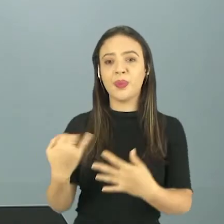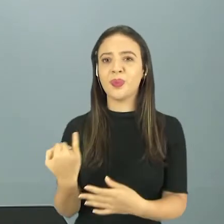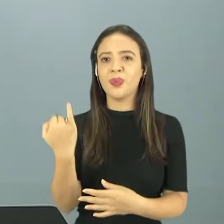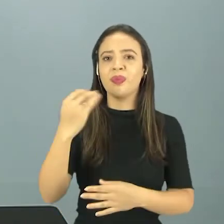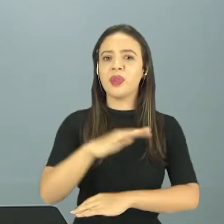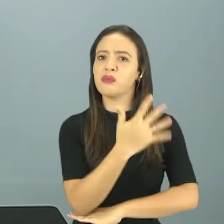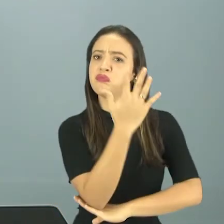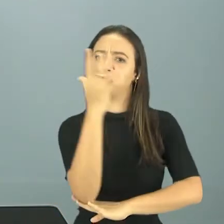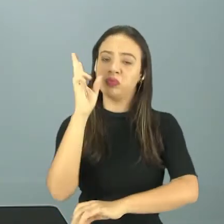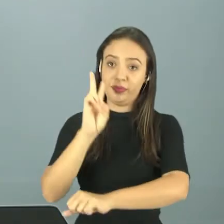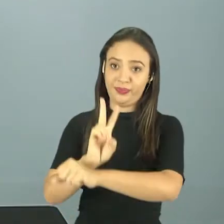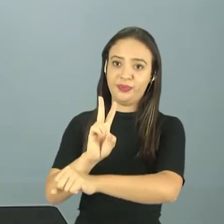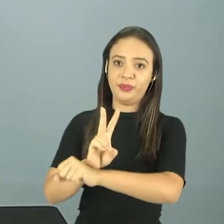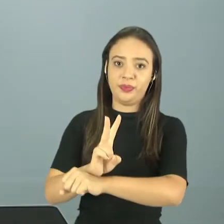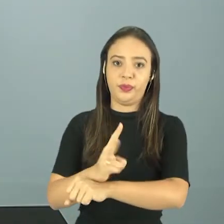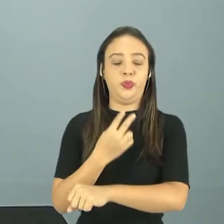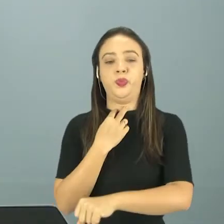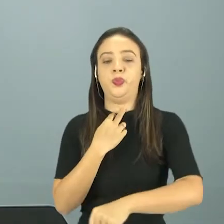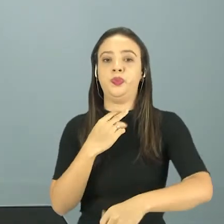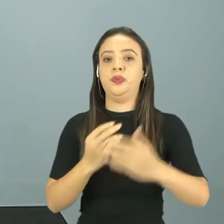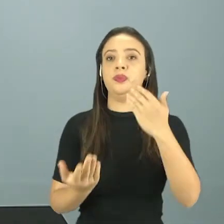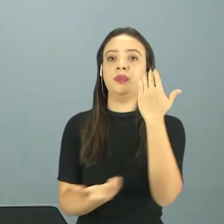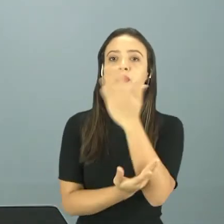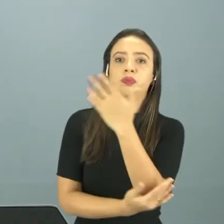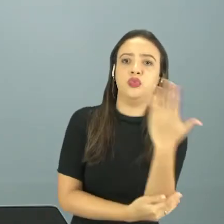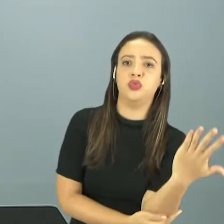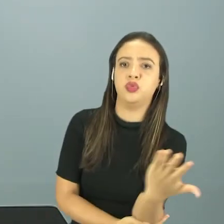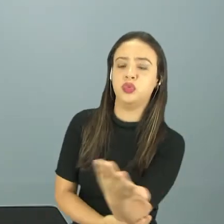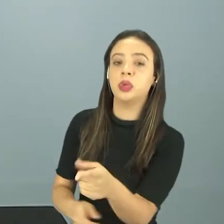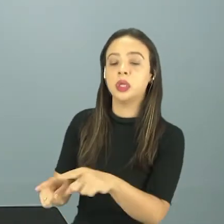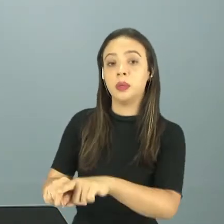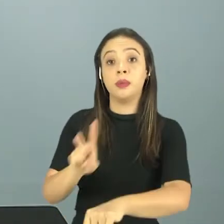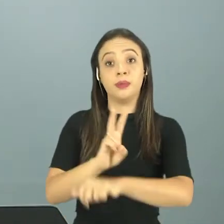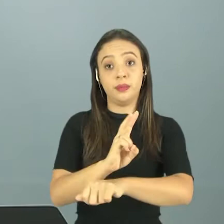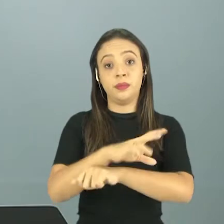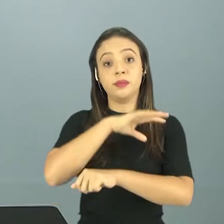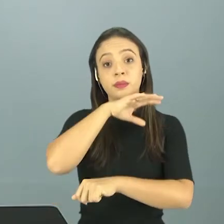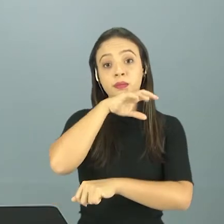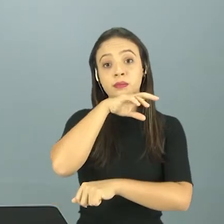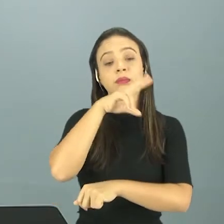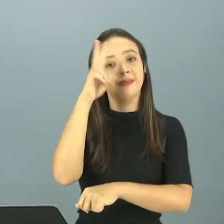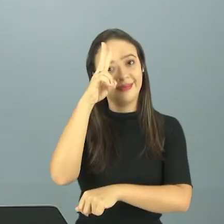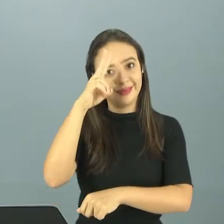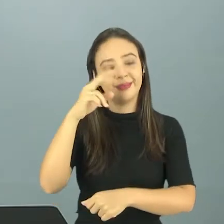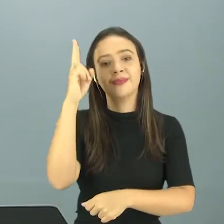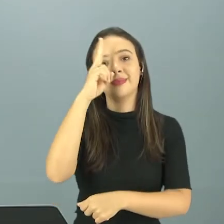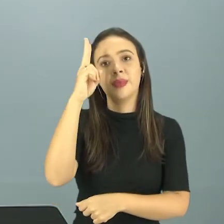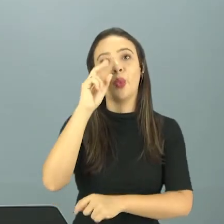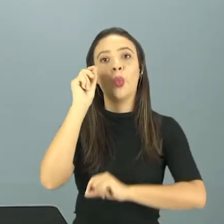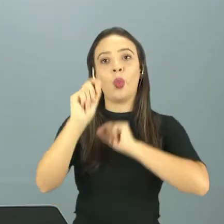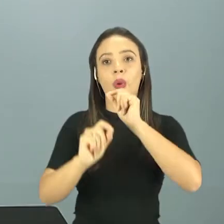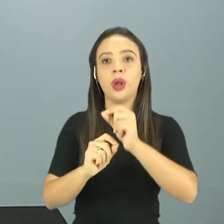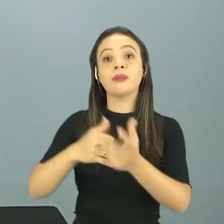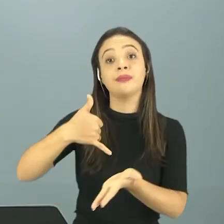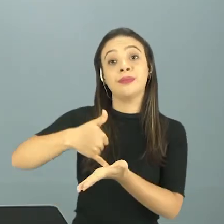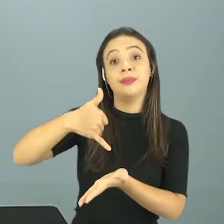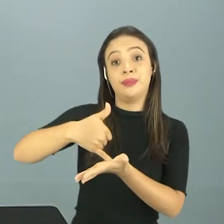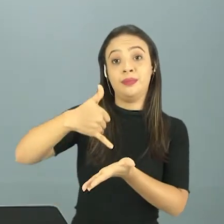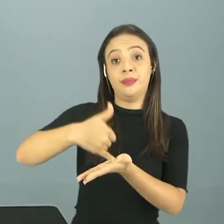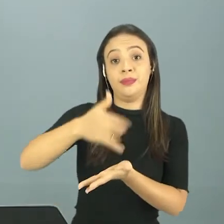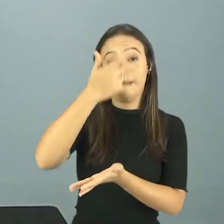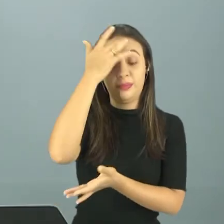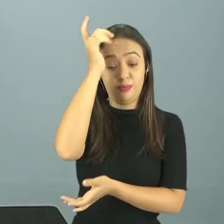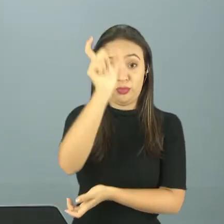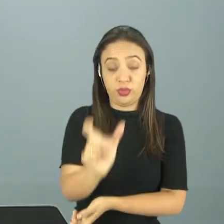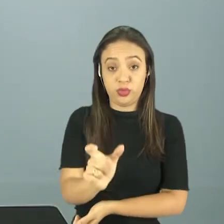floresta, sobre cuidar, não desmatar, tratar bem os animais, eu posso me lembrar da história do Curupira, né? Que é um personagem